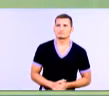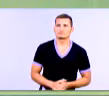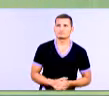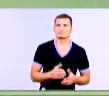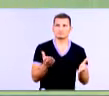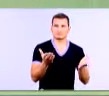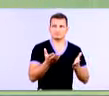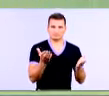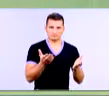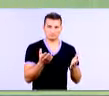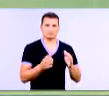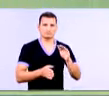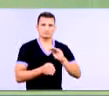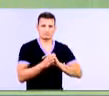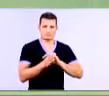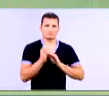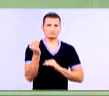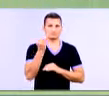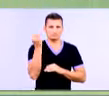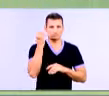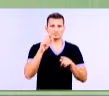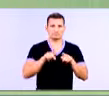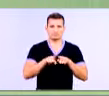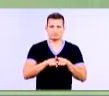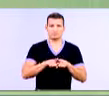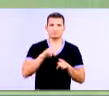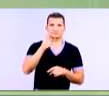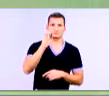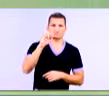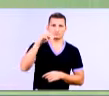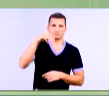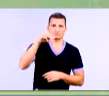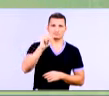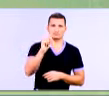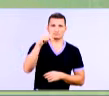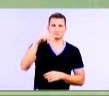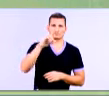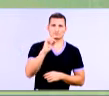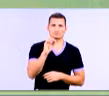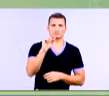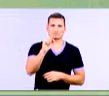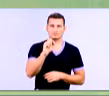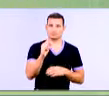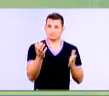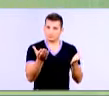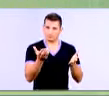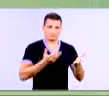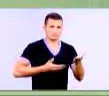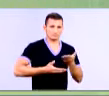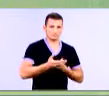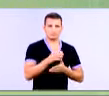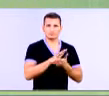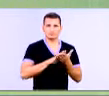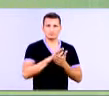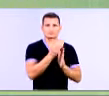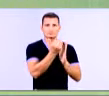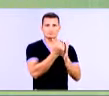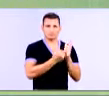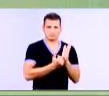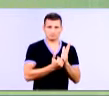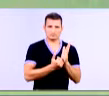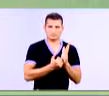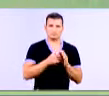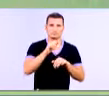comandos de entrada, que é tão importante quanto saída, né? Até agora não houve nenhuma interação entre o usuário e o programa. O